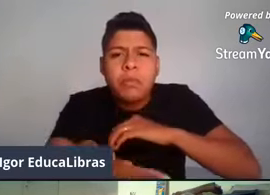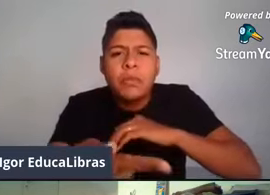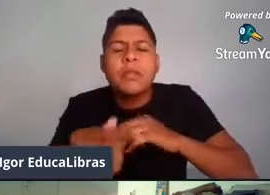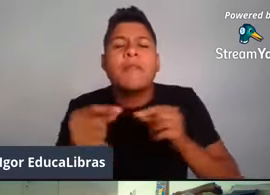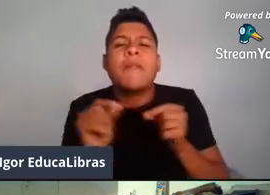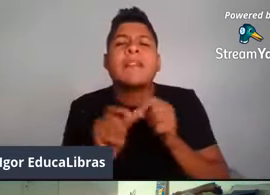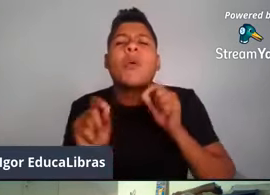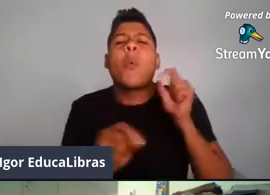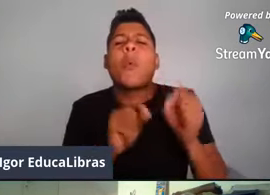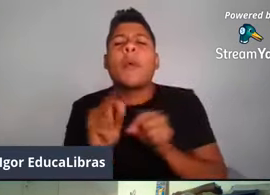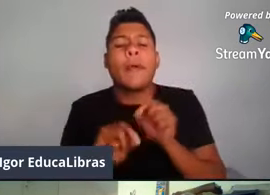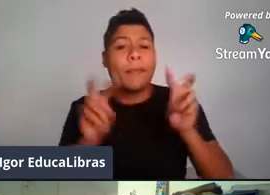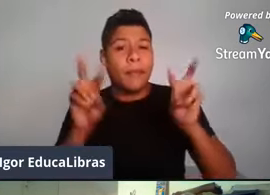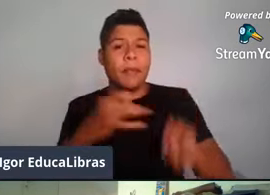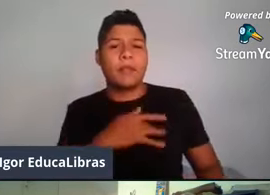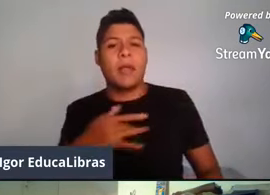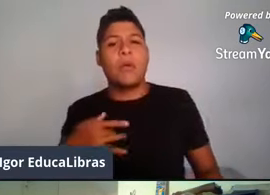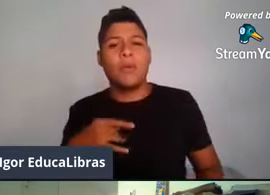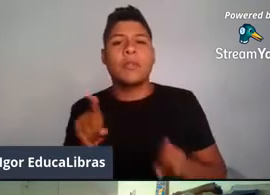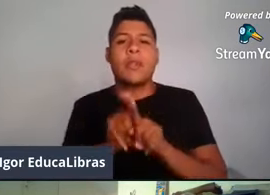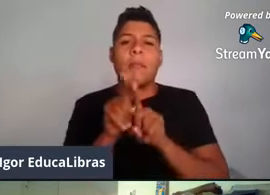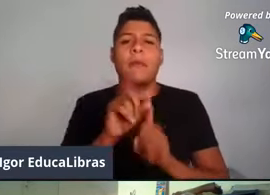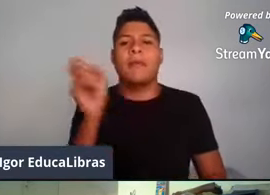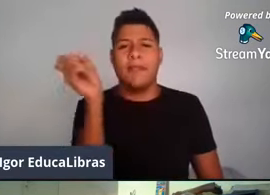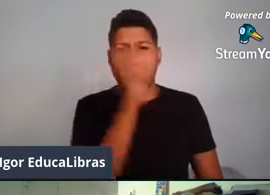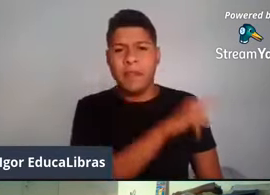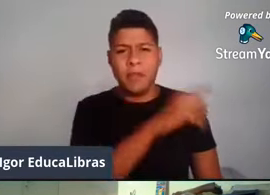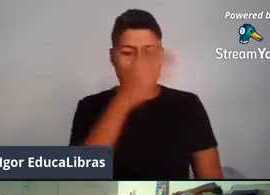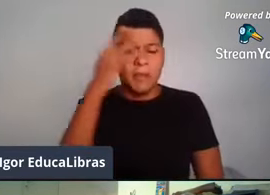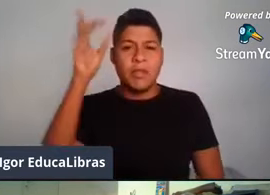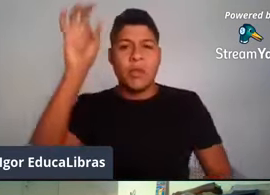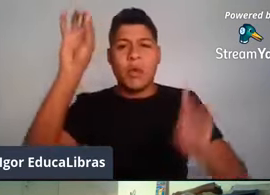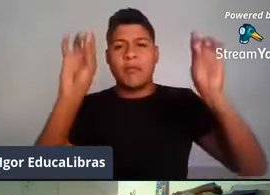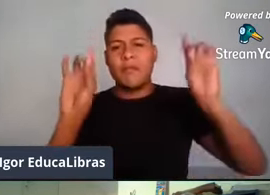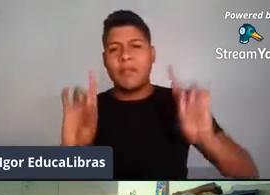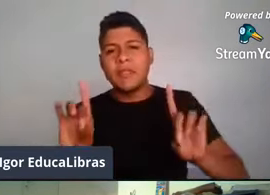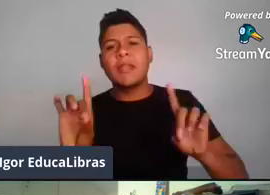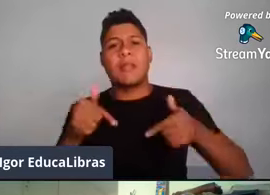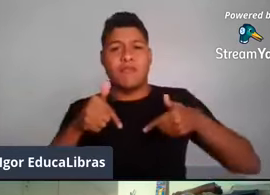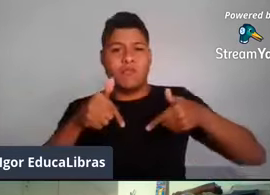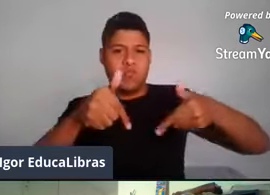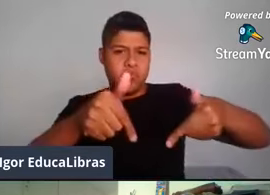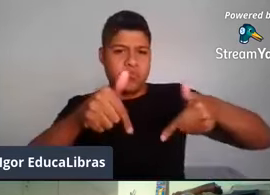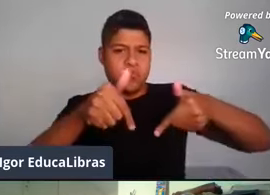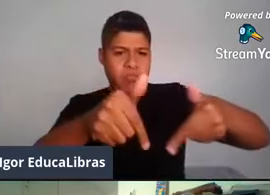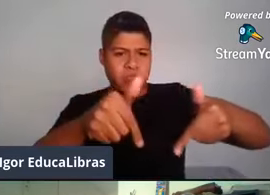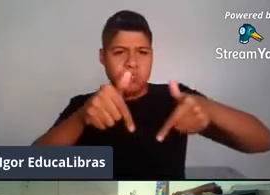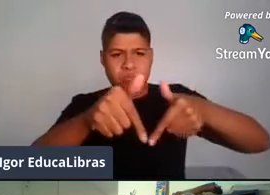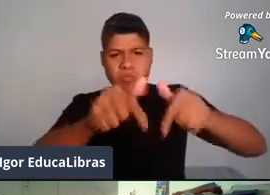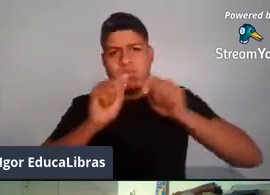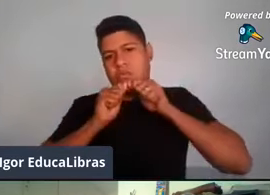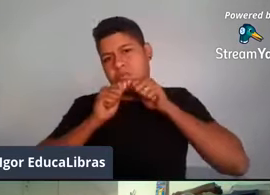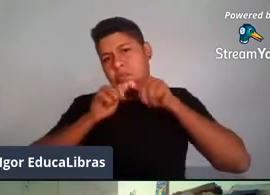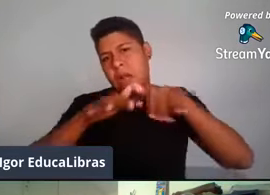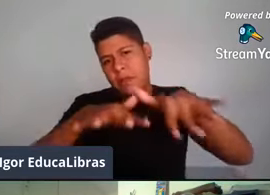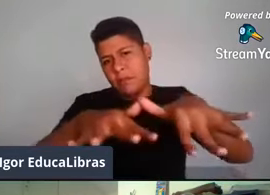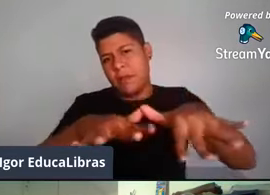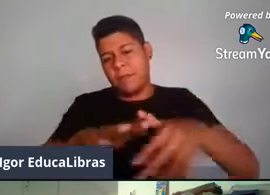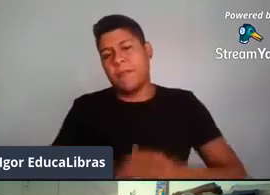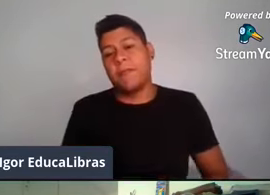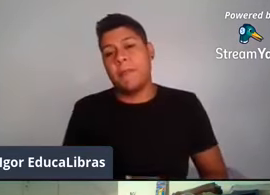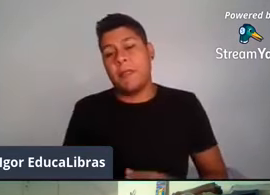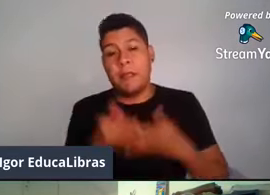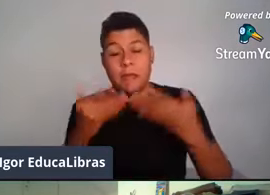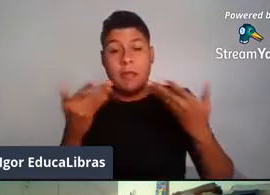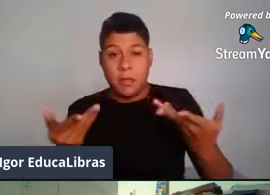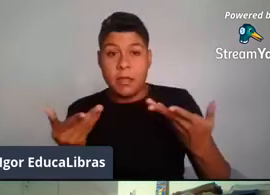saúde e das dificuldades das pessoas com deficiência de enfrentarem essa pandemia. Então,